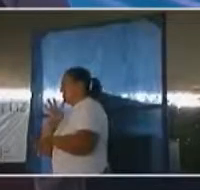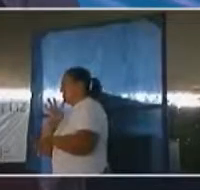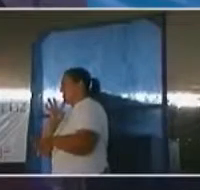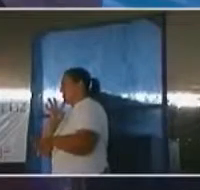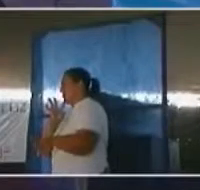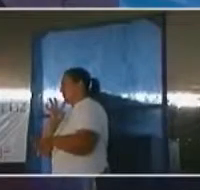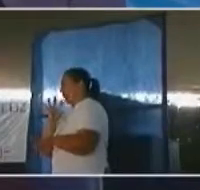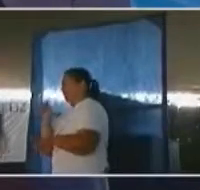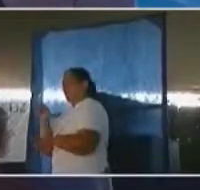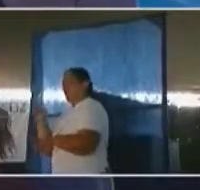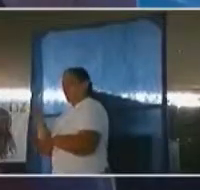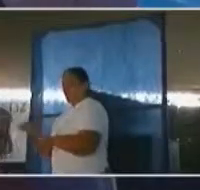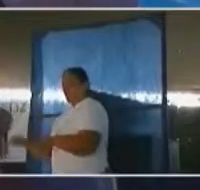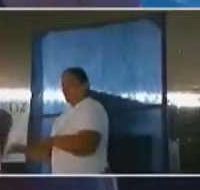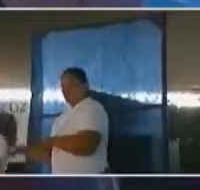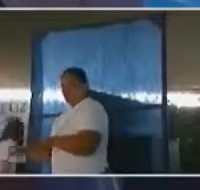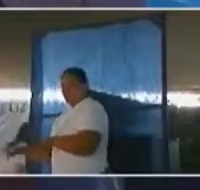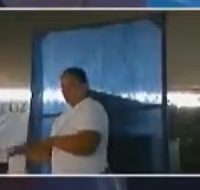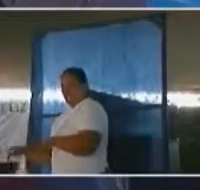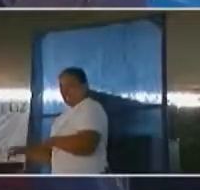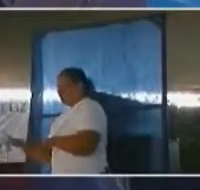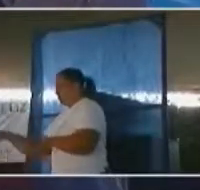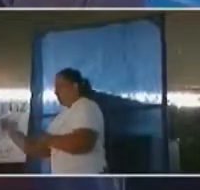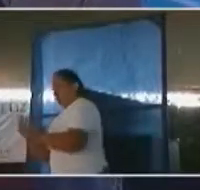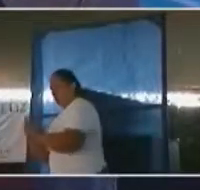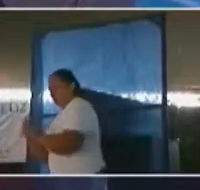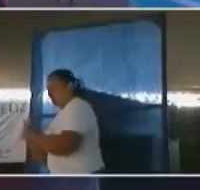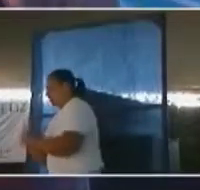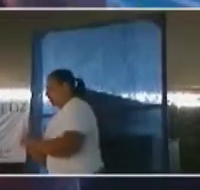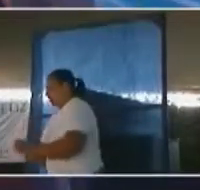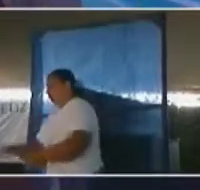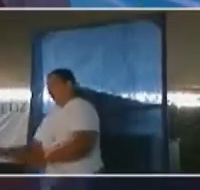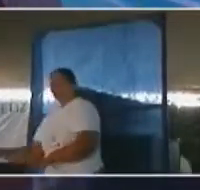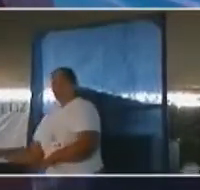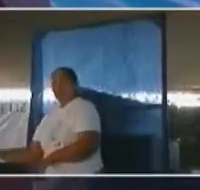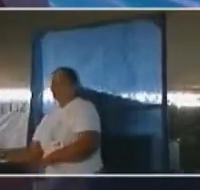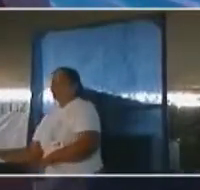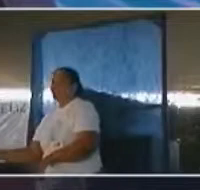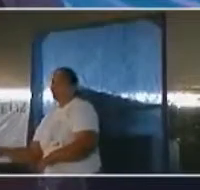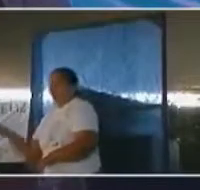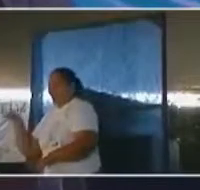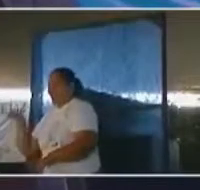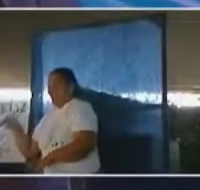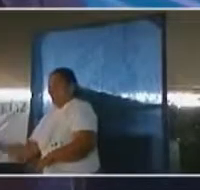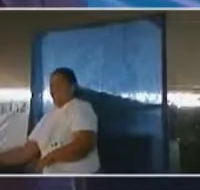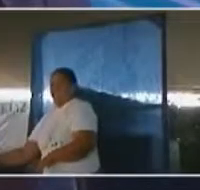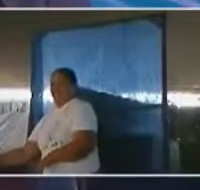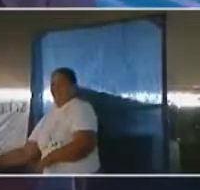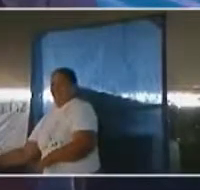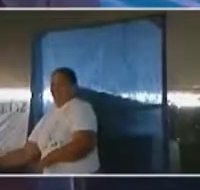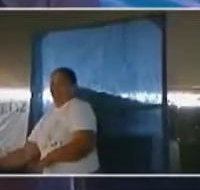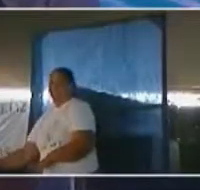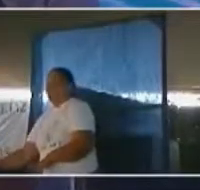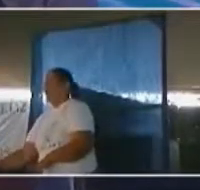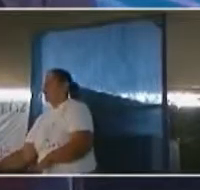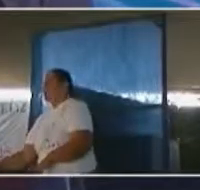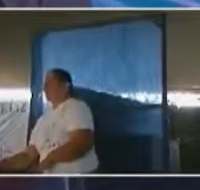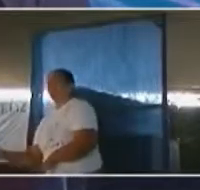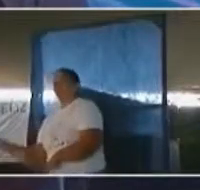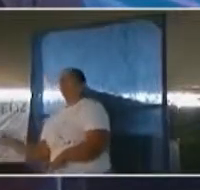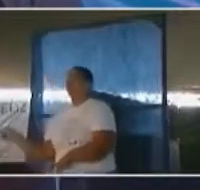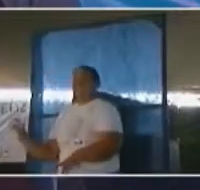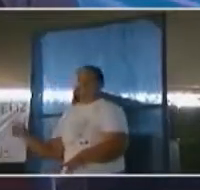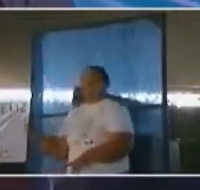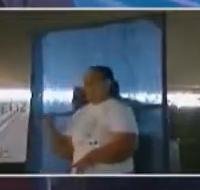Pois esse lugar que vocês adoram sem conhecer é justamente aquele que eu estou anunciando a